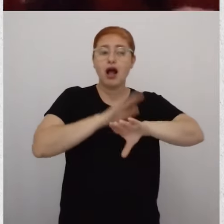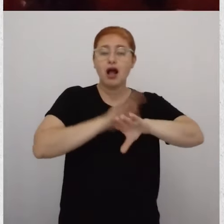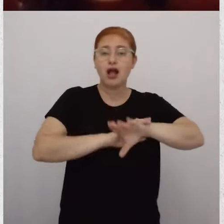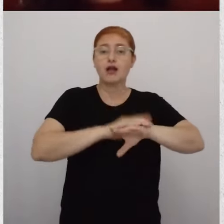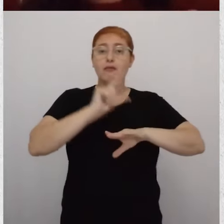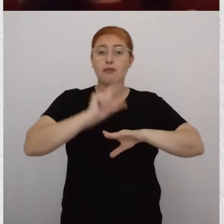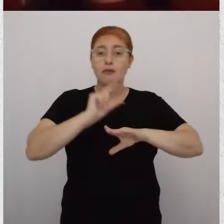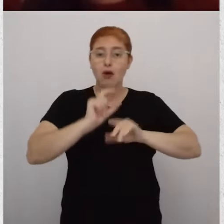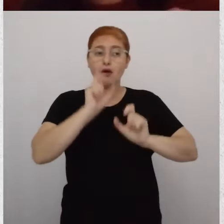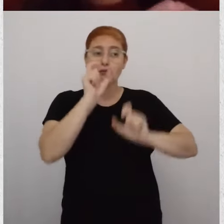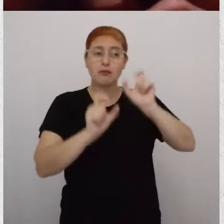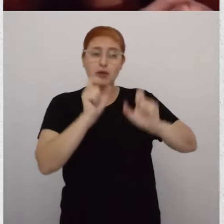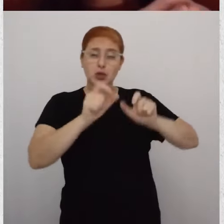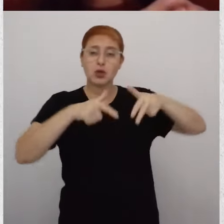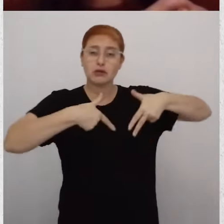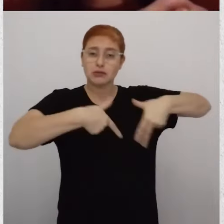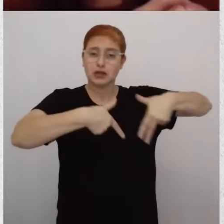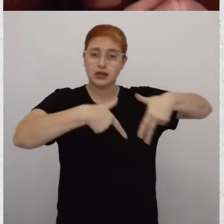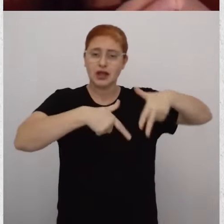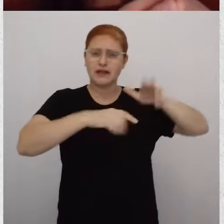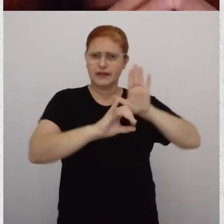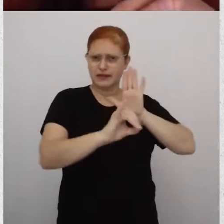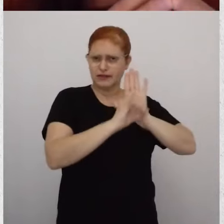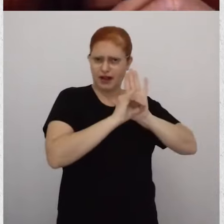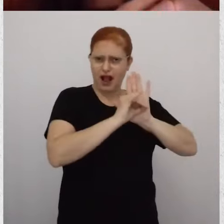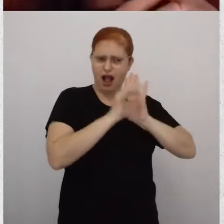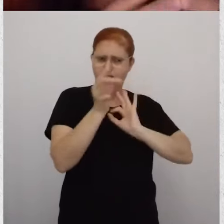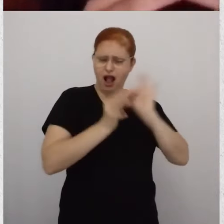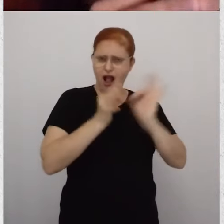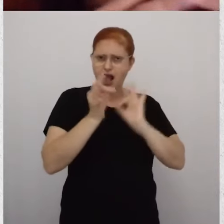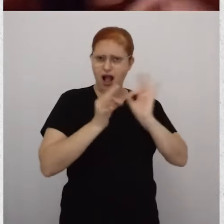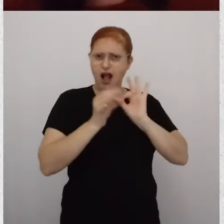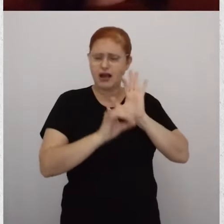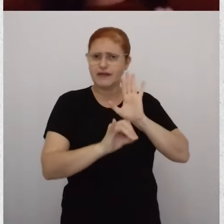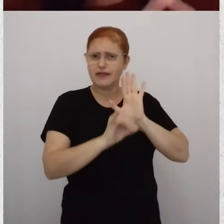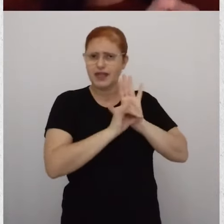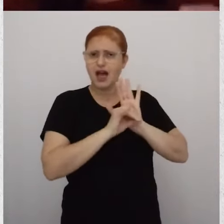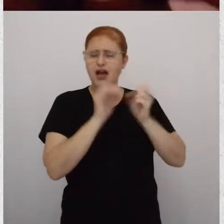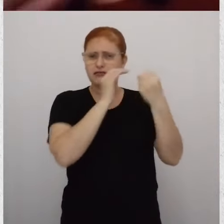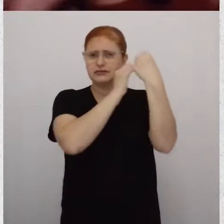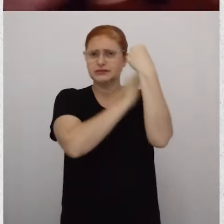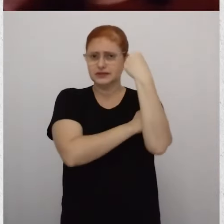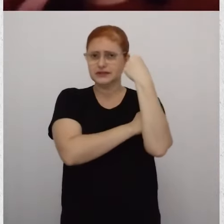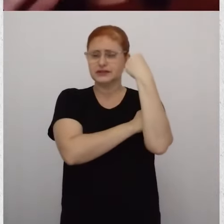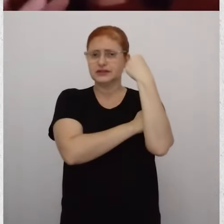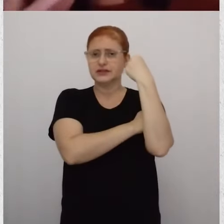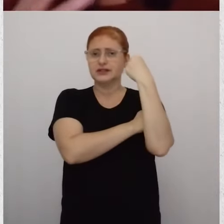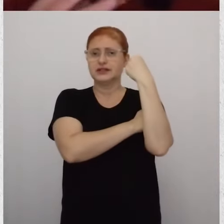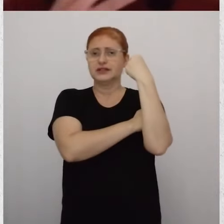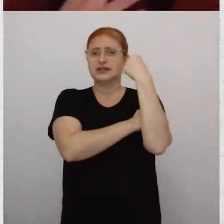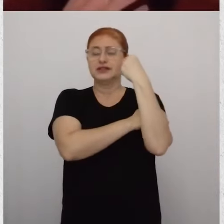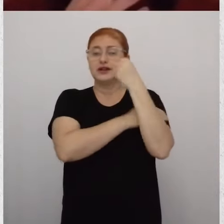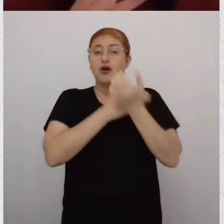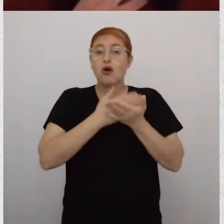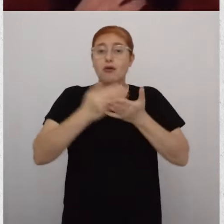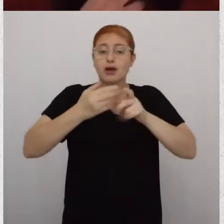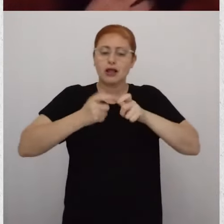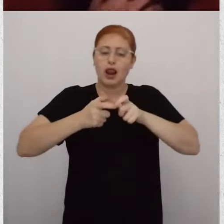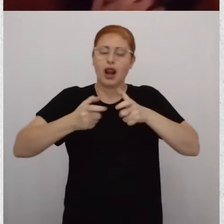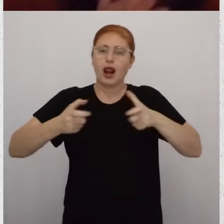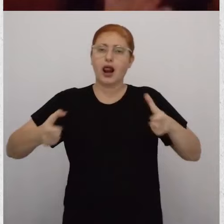poucos sujeitos, poucos militantes se identificavam com esse projeto, com essa identidade feminista, isso vai sendo alargado,